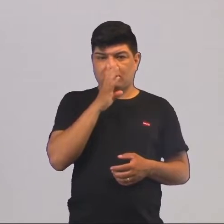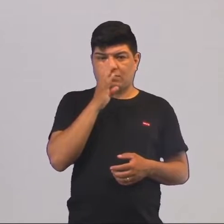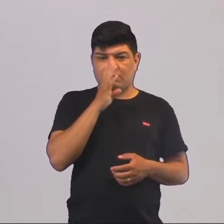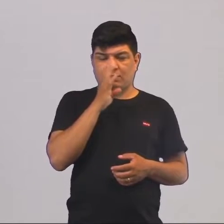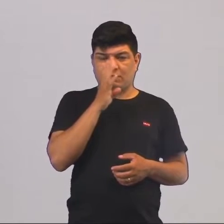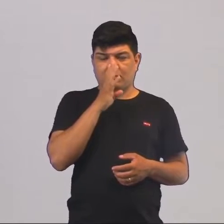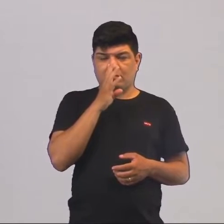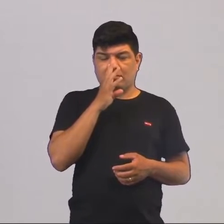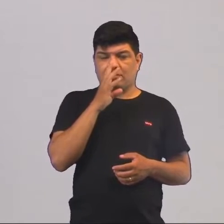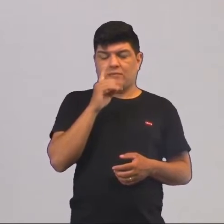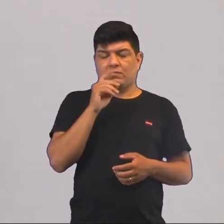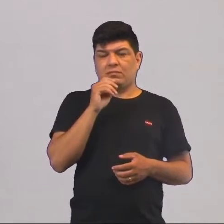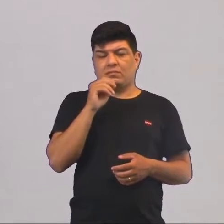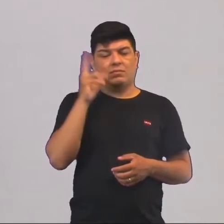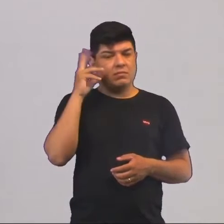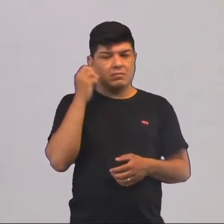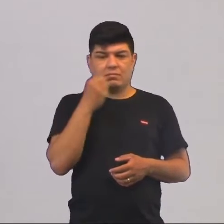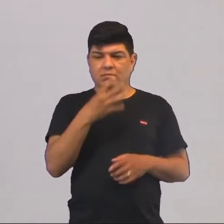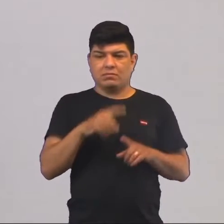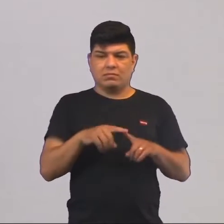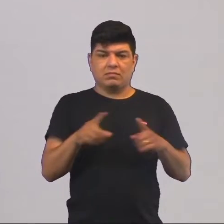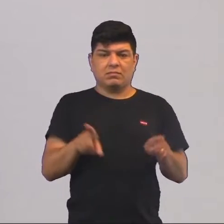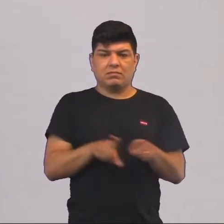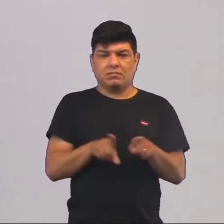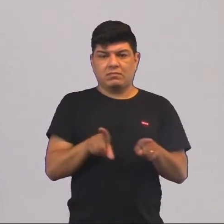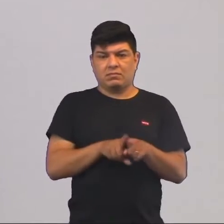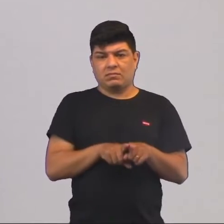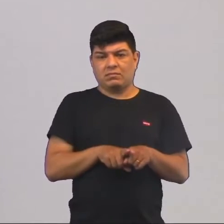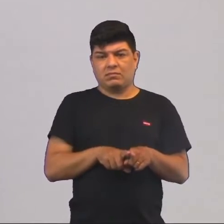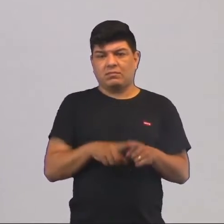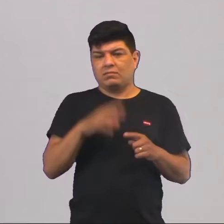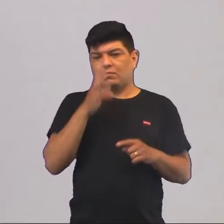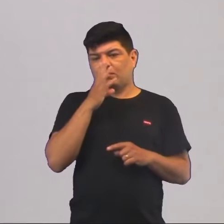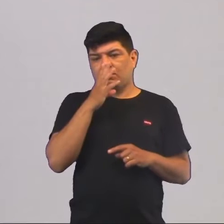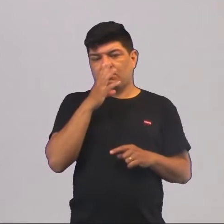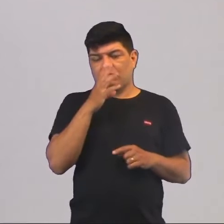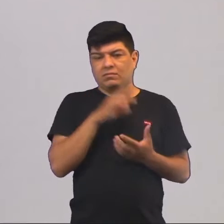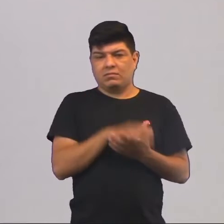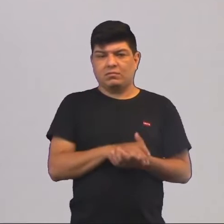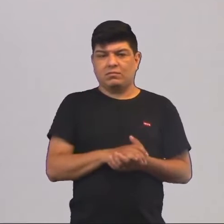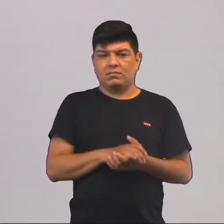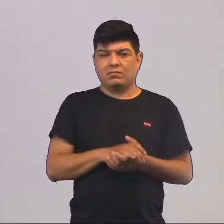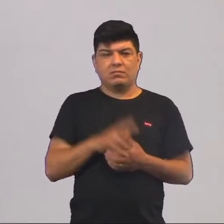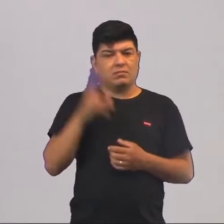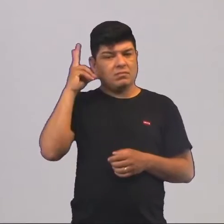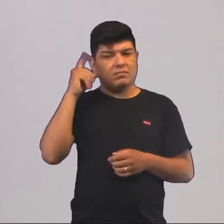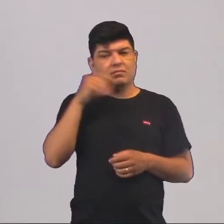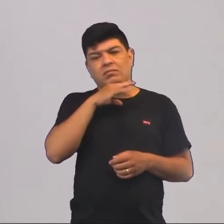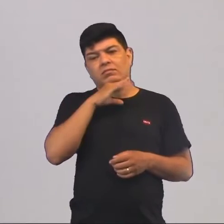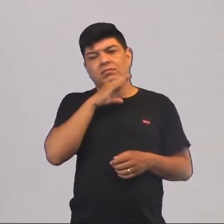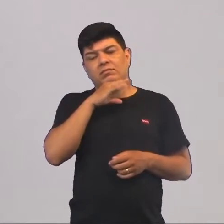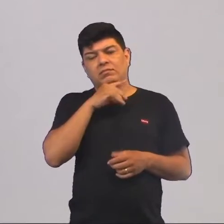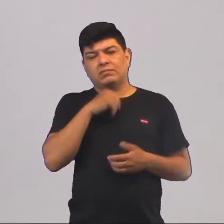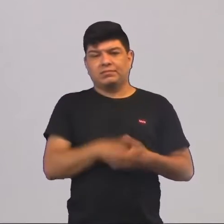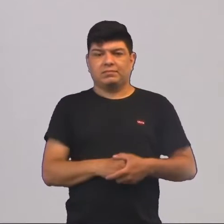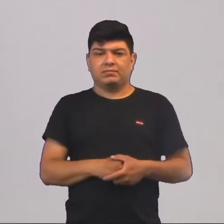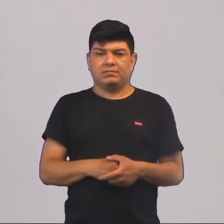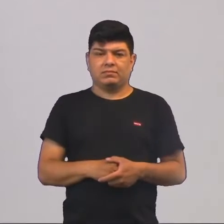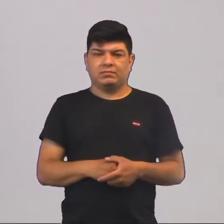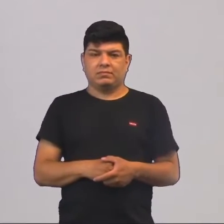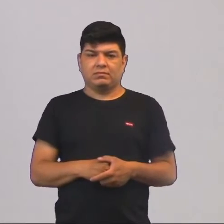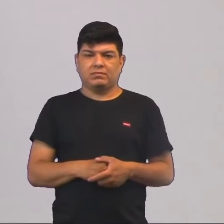um áudio bom, mas ao mesmo tempo você não consegue assistir quando o áudio está ruim, né? Então o Marcos